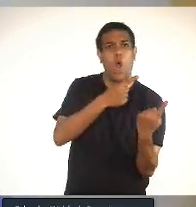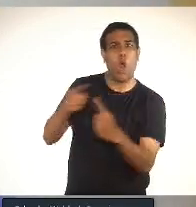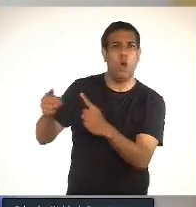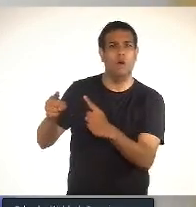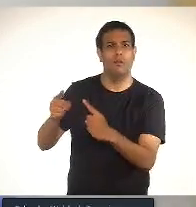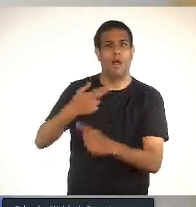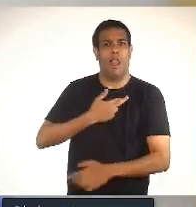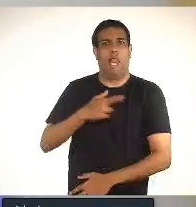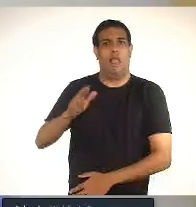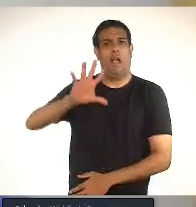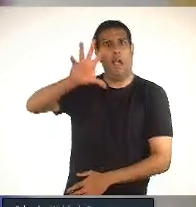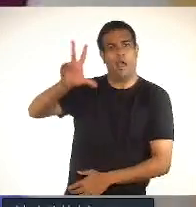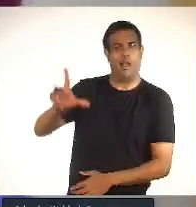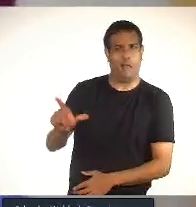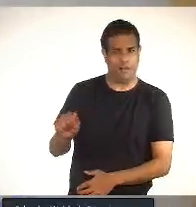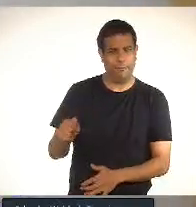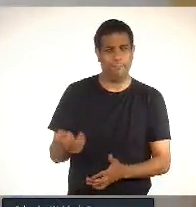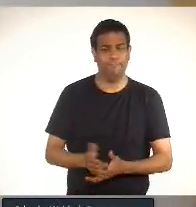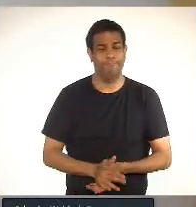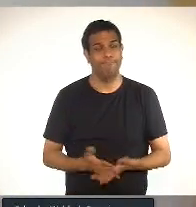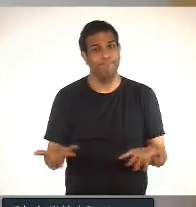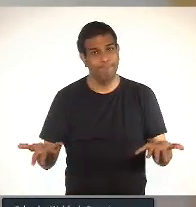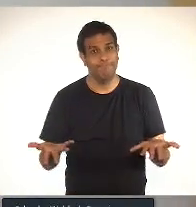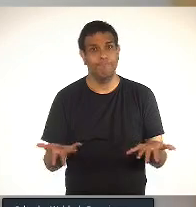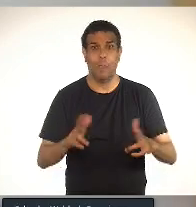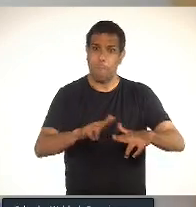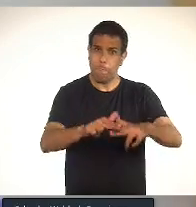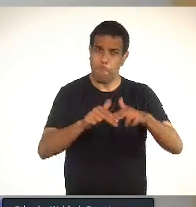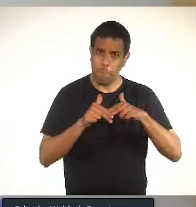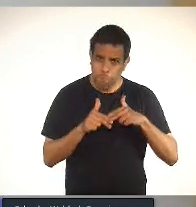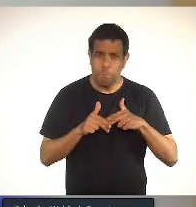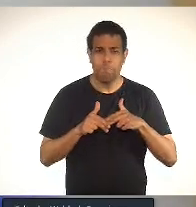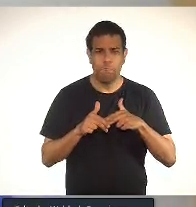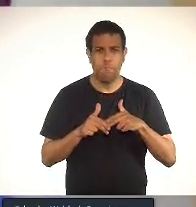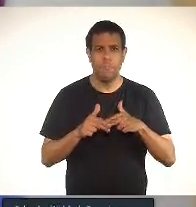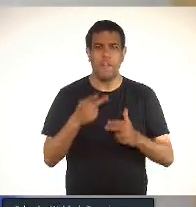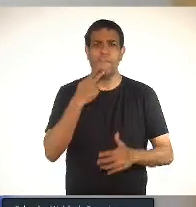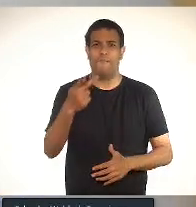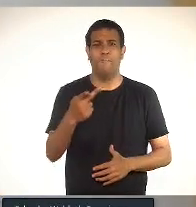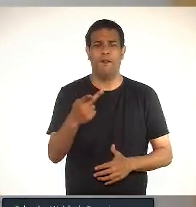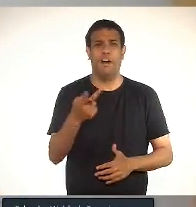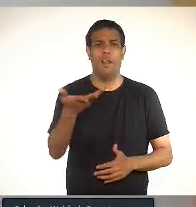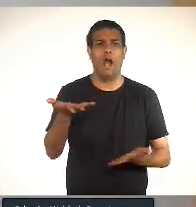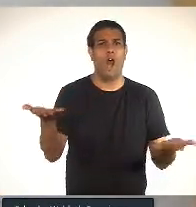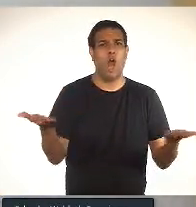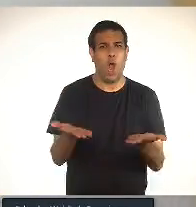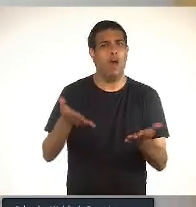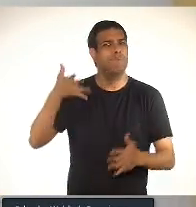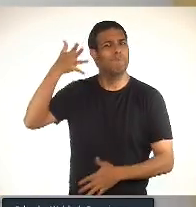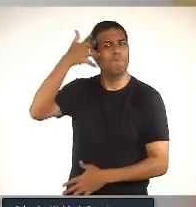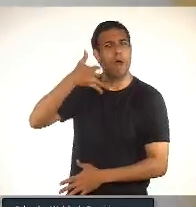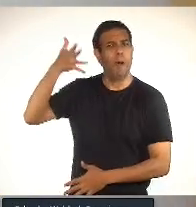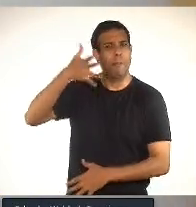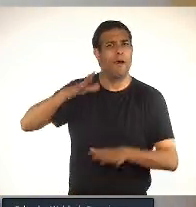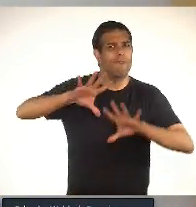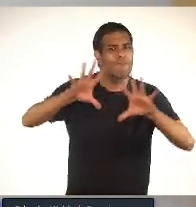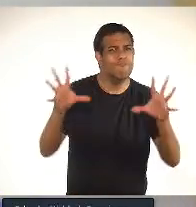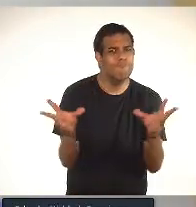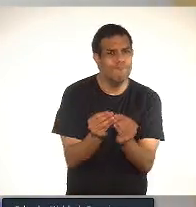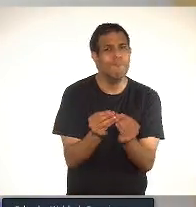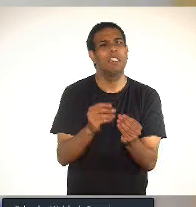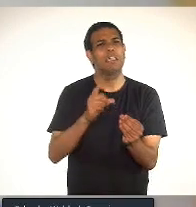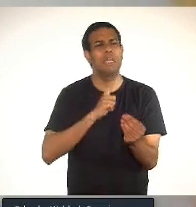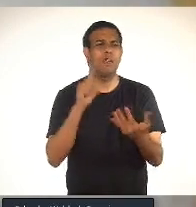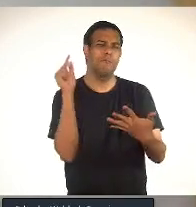de matriz africana. Por isso, eu quero fazer esta intervenção, ressaltar algumas